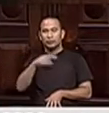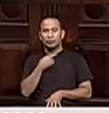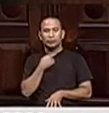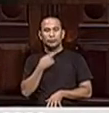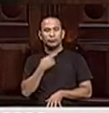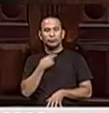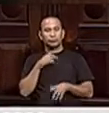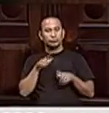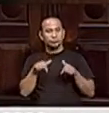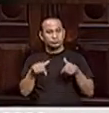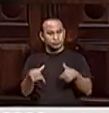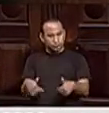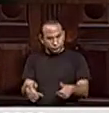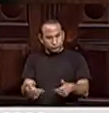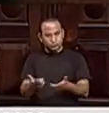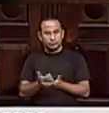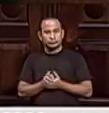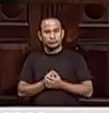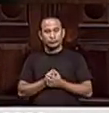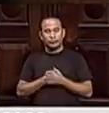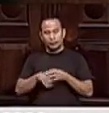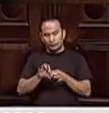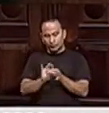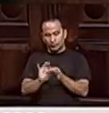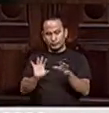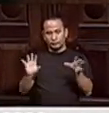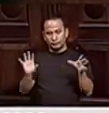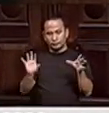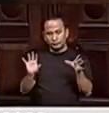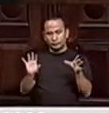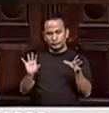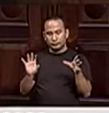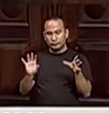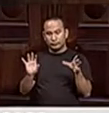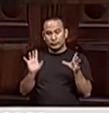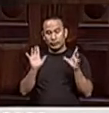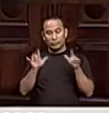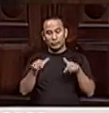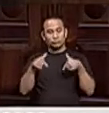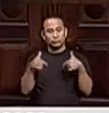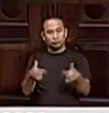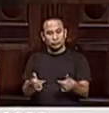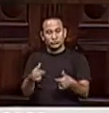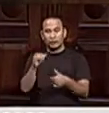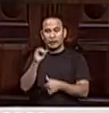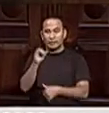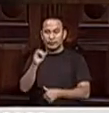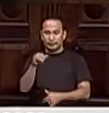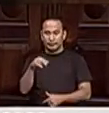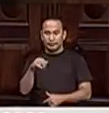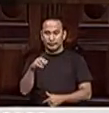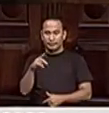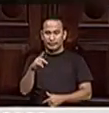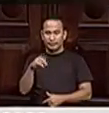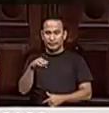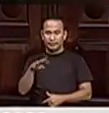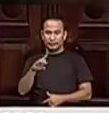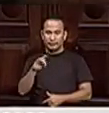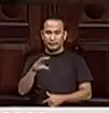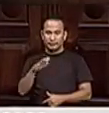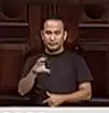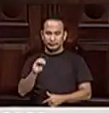pode exercer a sua independência, e o exercício da independência numa decisão